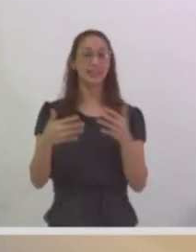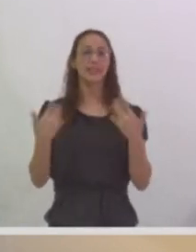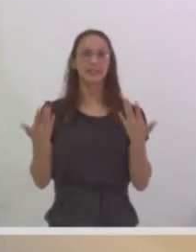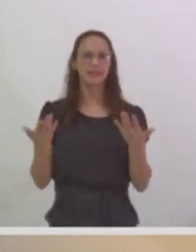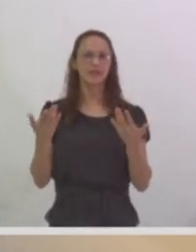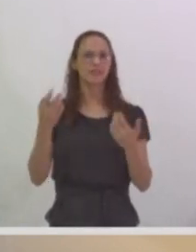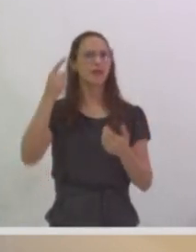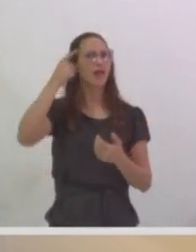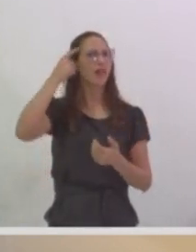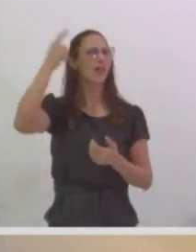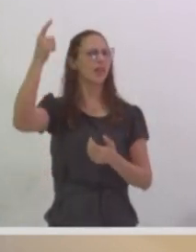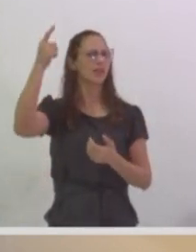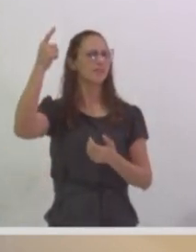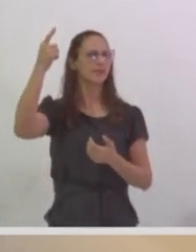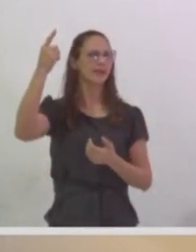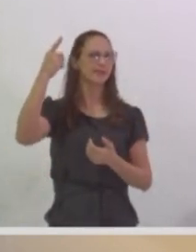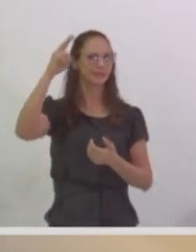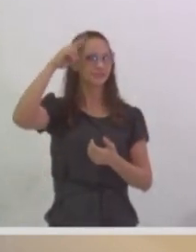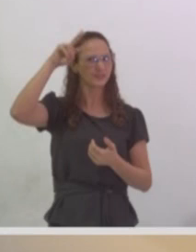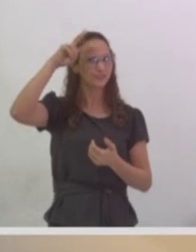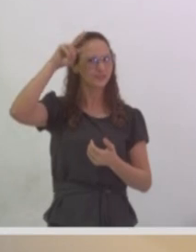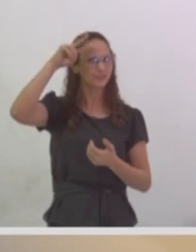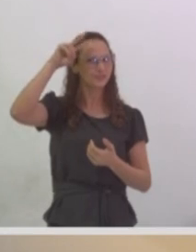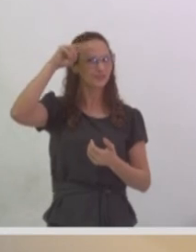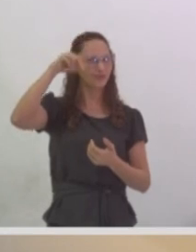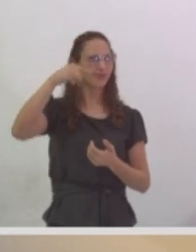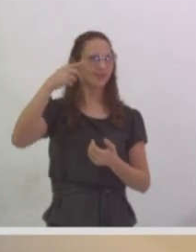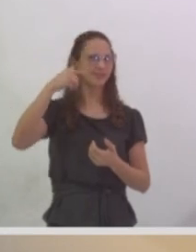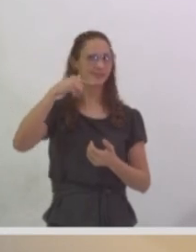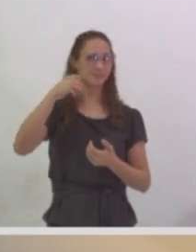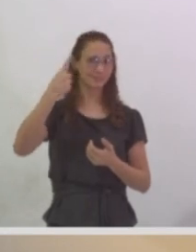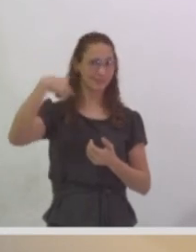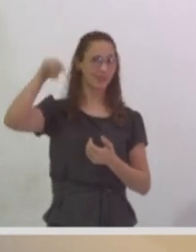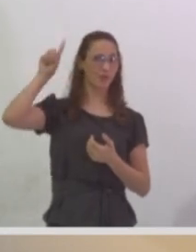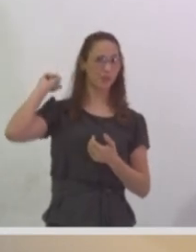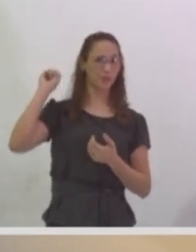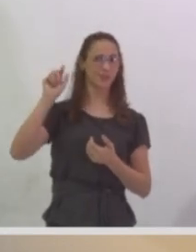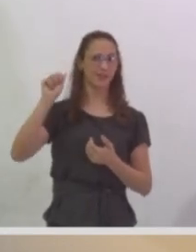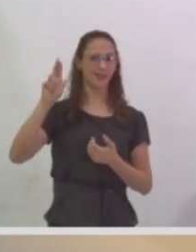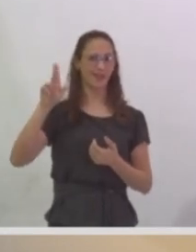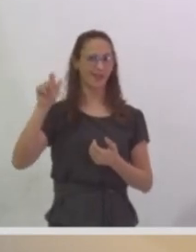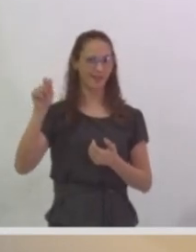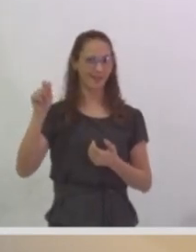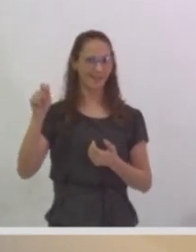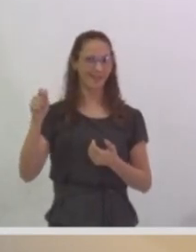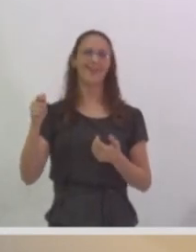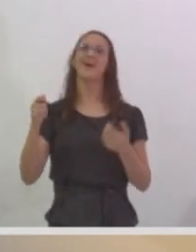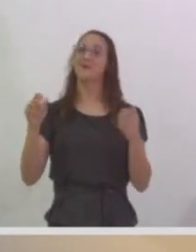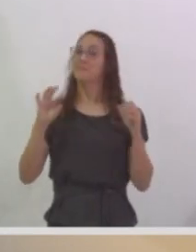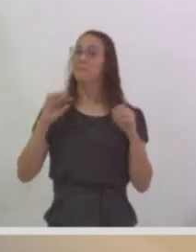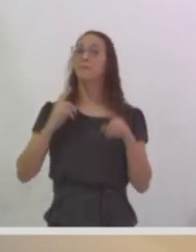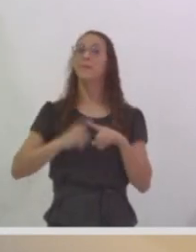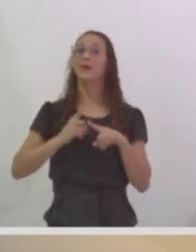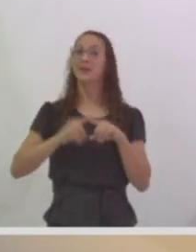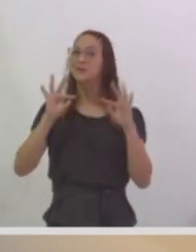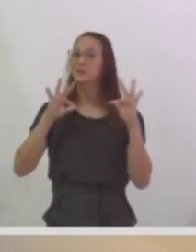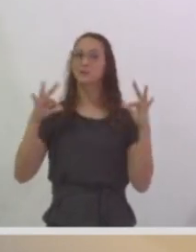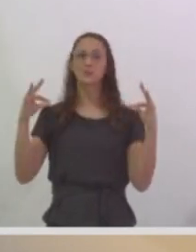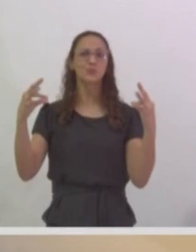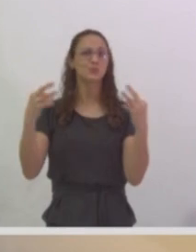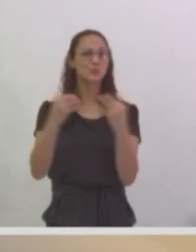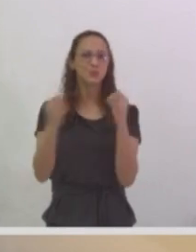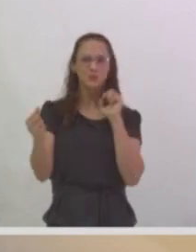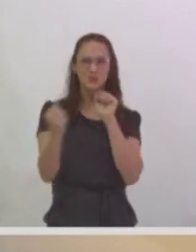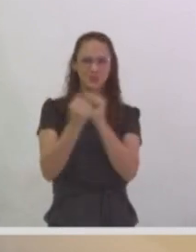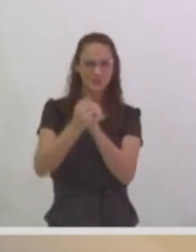aqui a nossa historinha que foi passada anteriormente, para a gente continuar todo mundo junto, combinado?